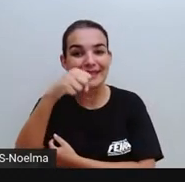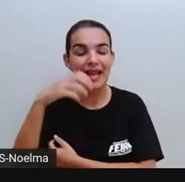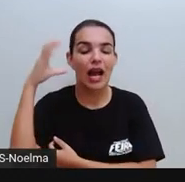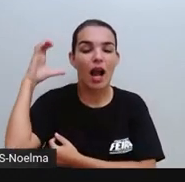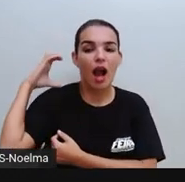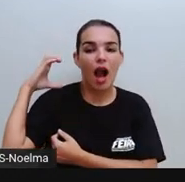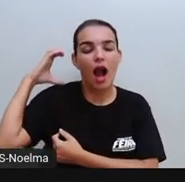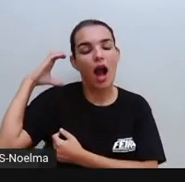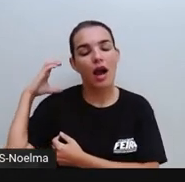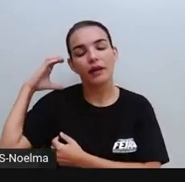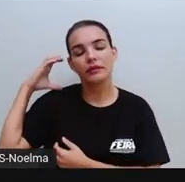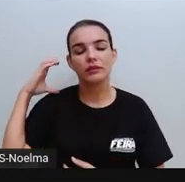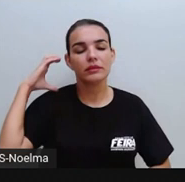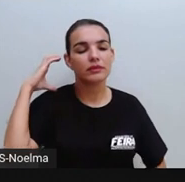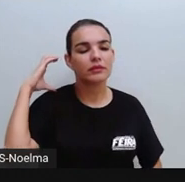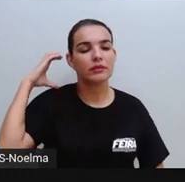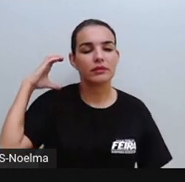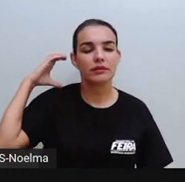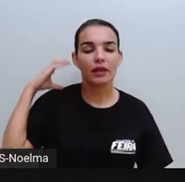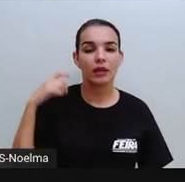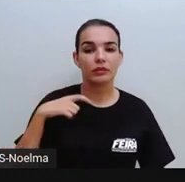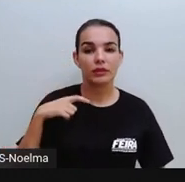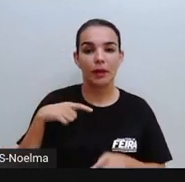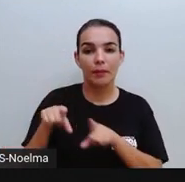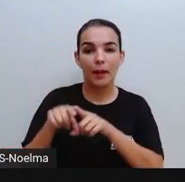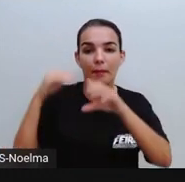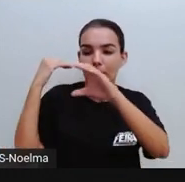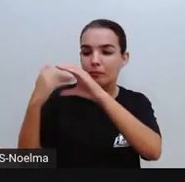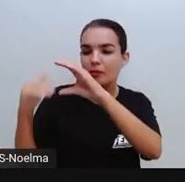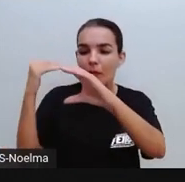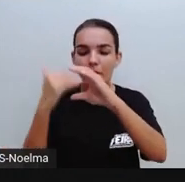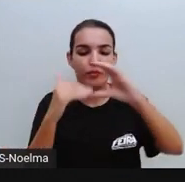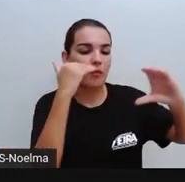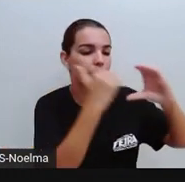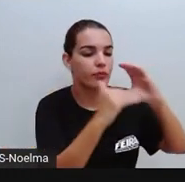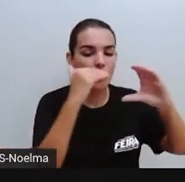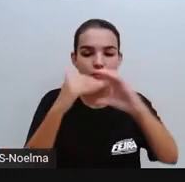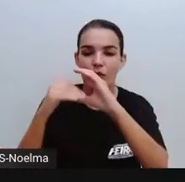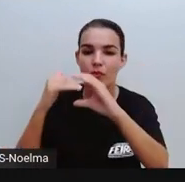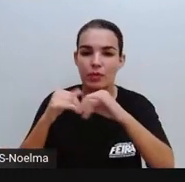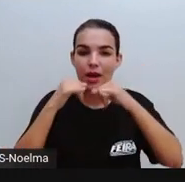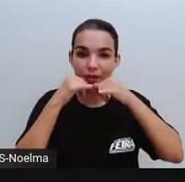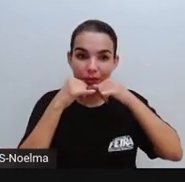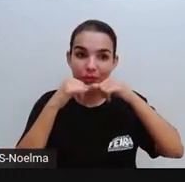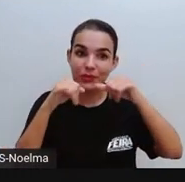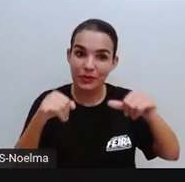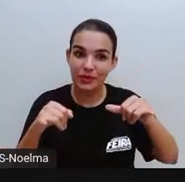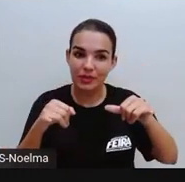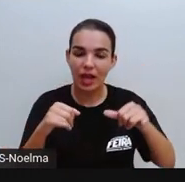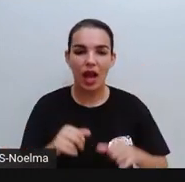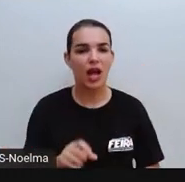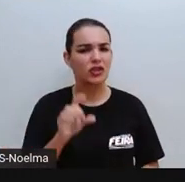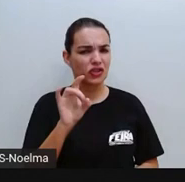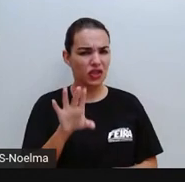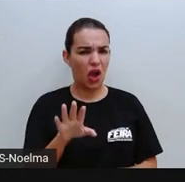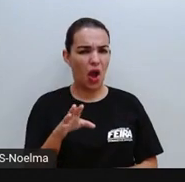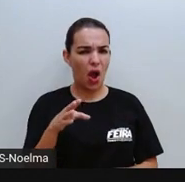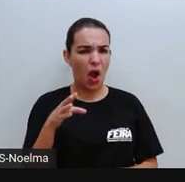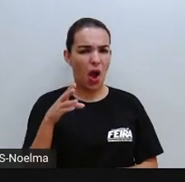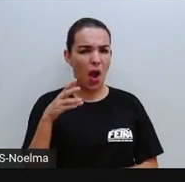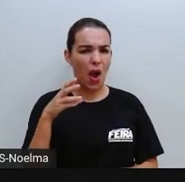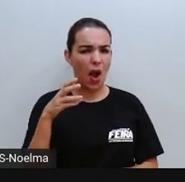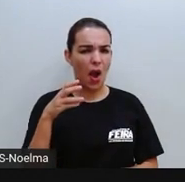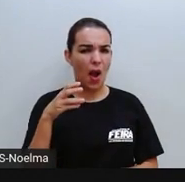rádios aí que também é transmitem né notícia não transmite essa música inclusive nós temos